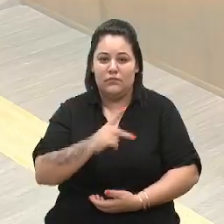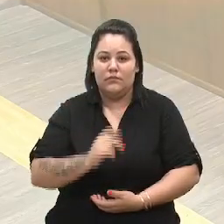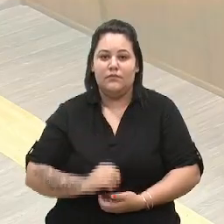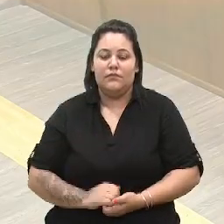presidente